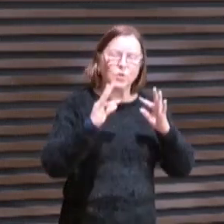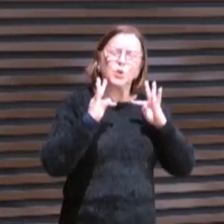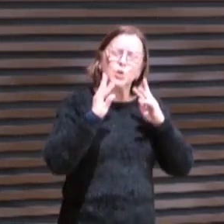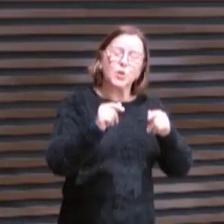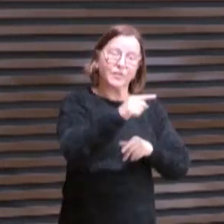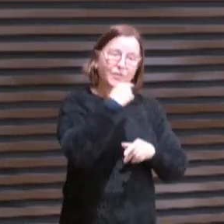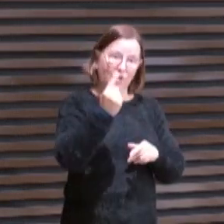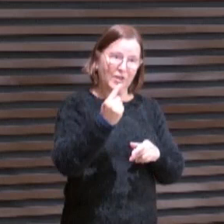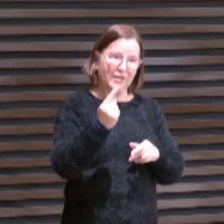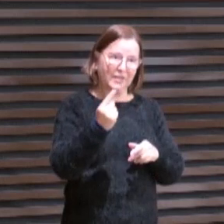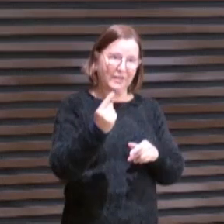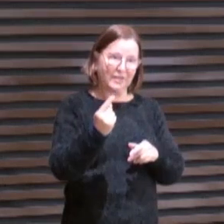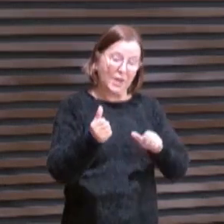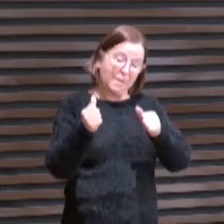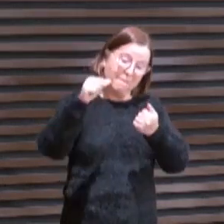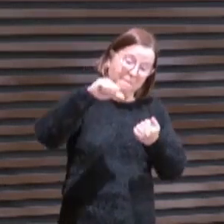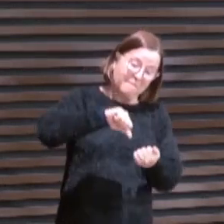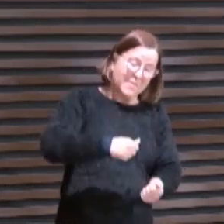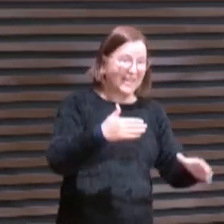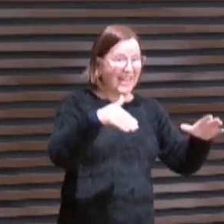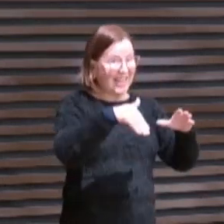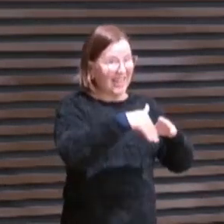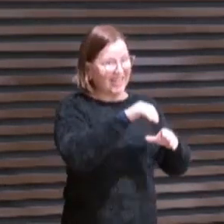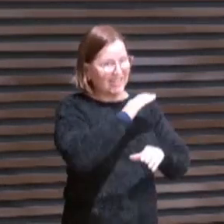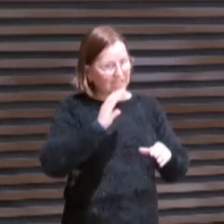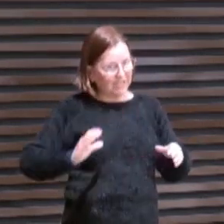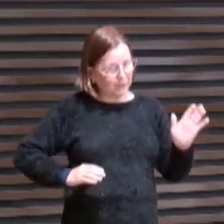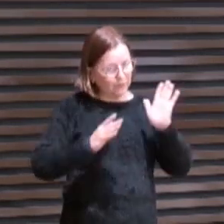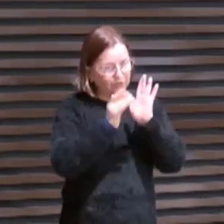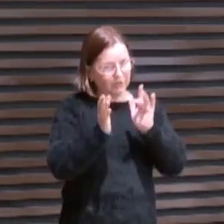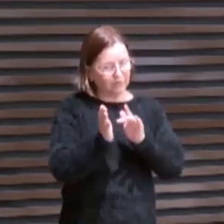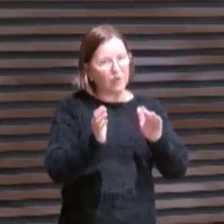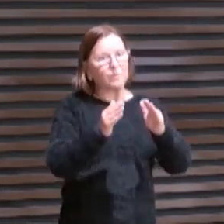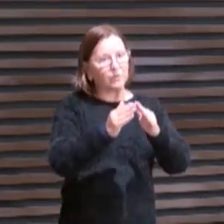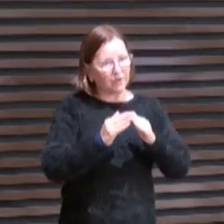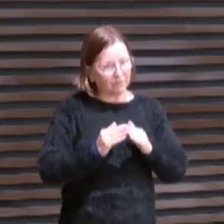nós que fomos batizados em Cristo Jesus, por favor, não